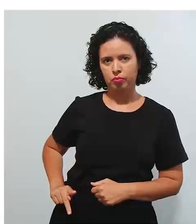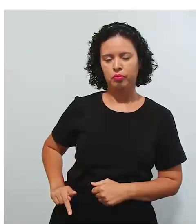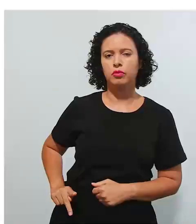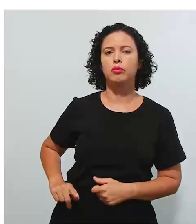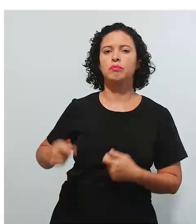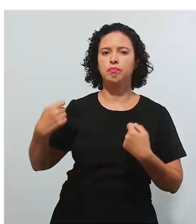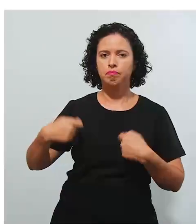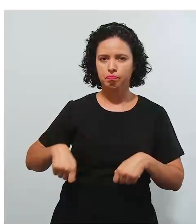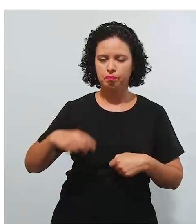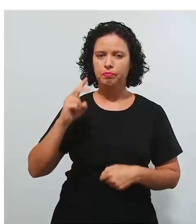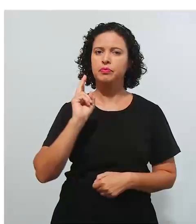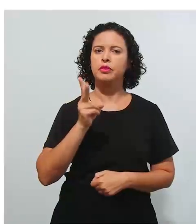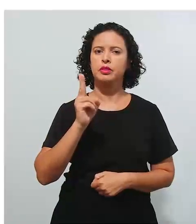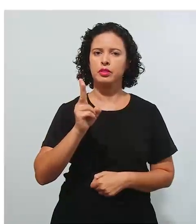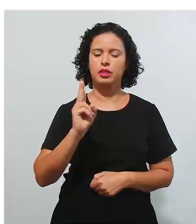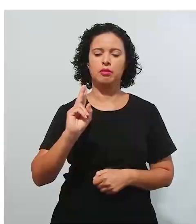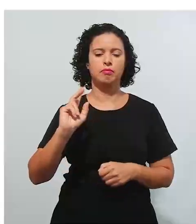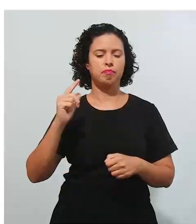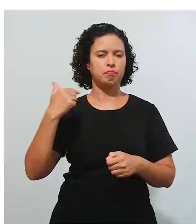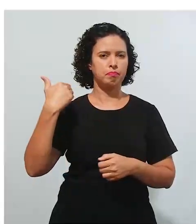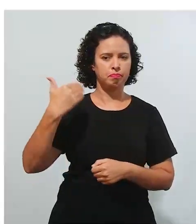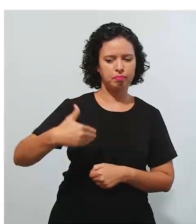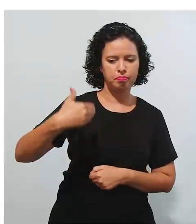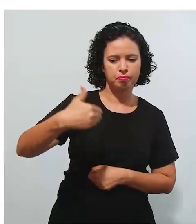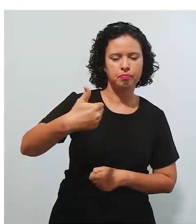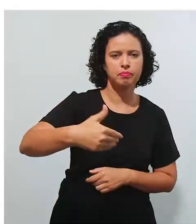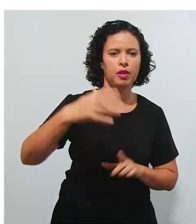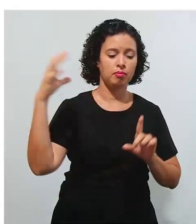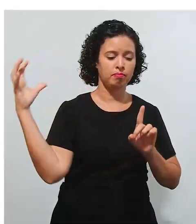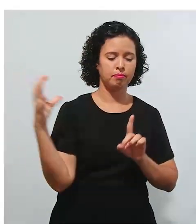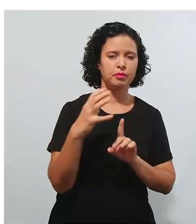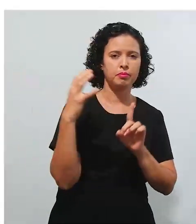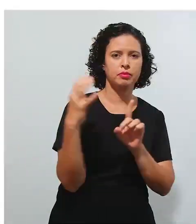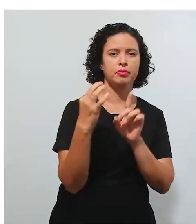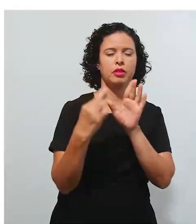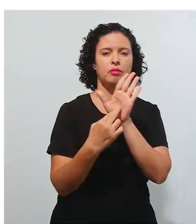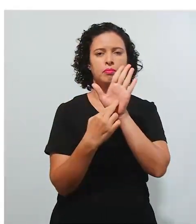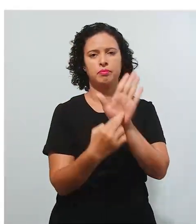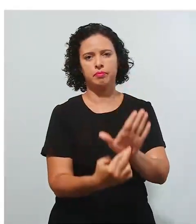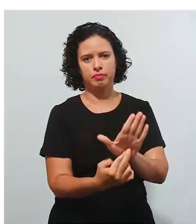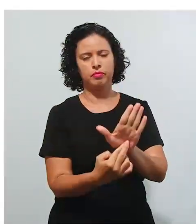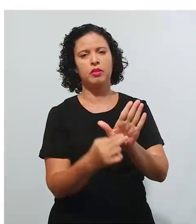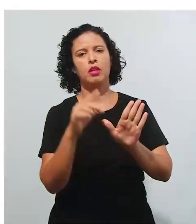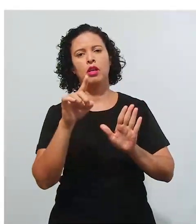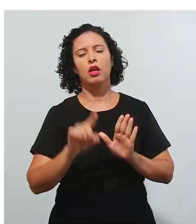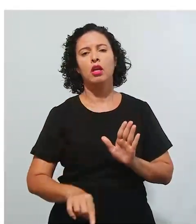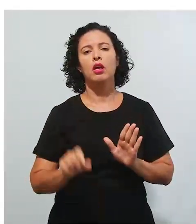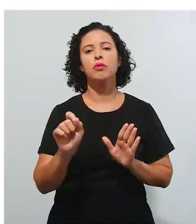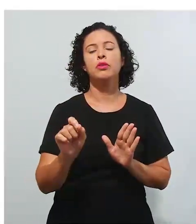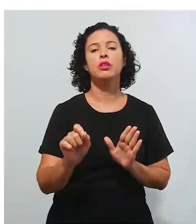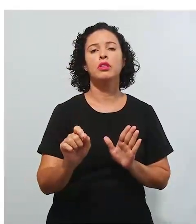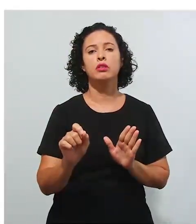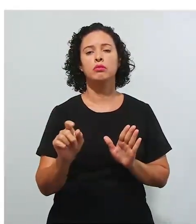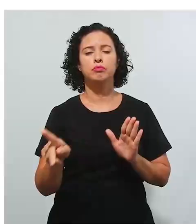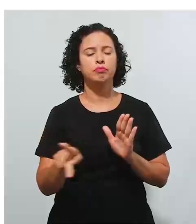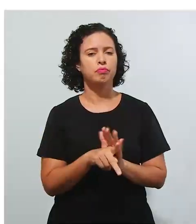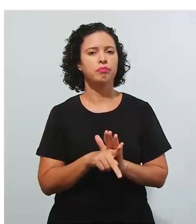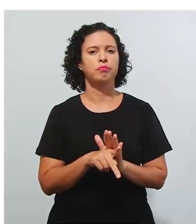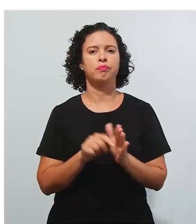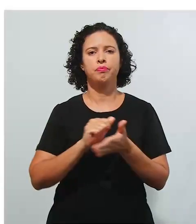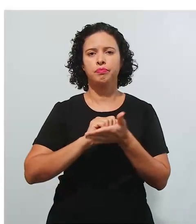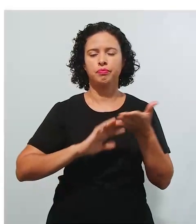contínuo. Um exercício contínuo de pressão e representação. É um exercício político.